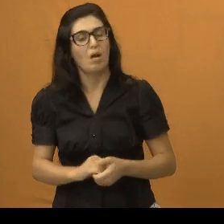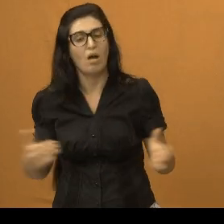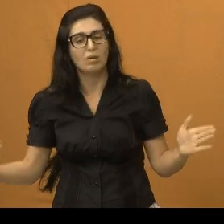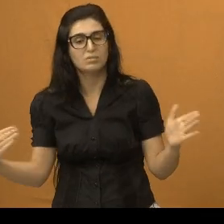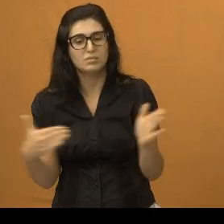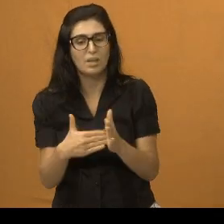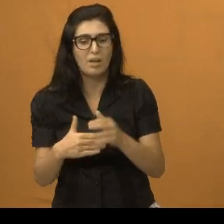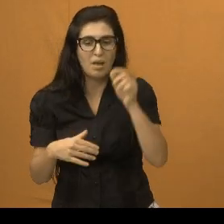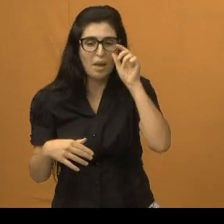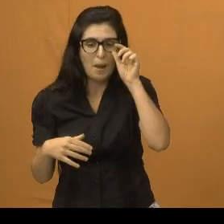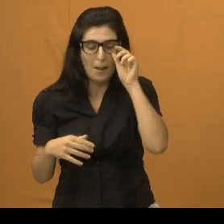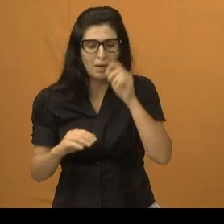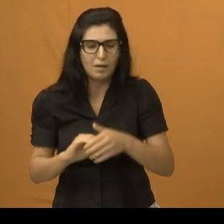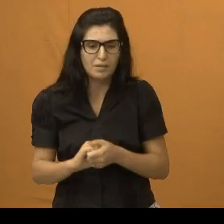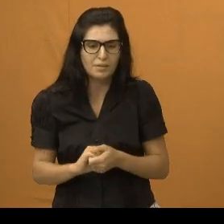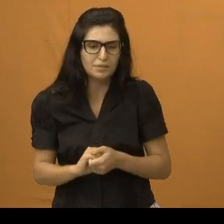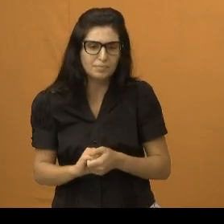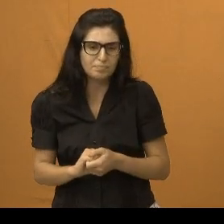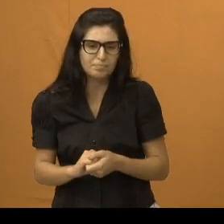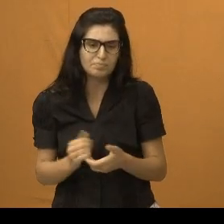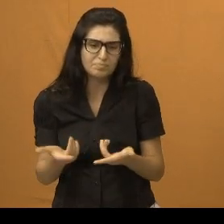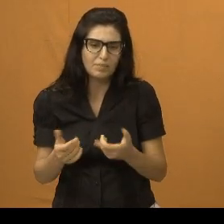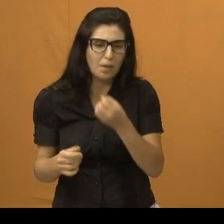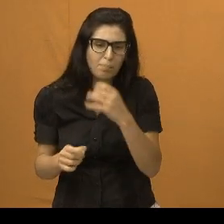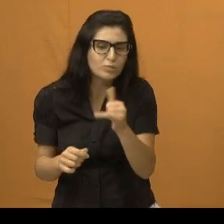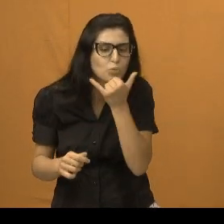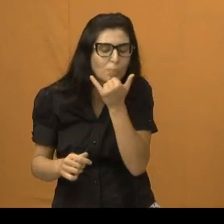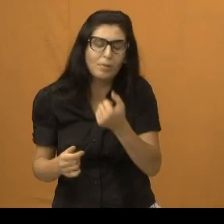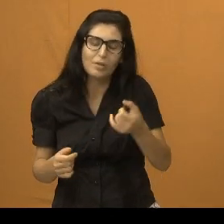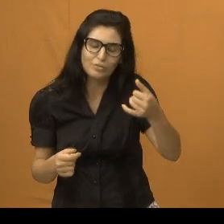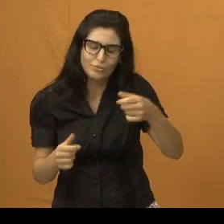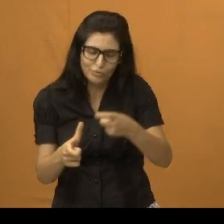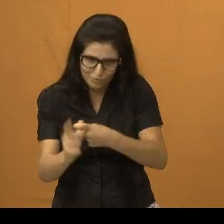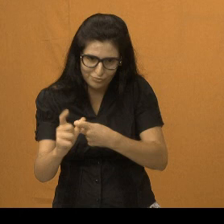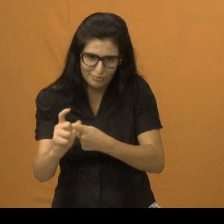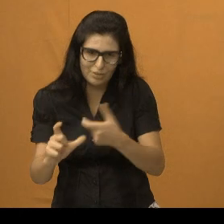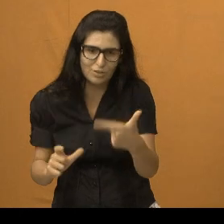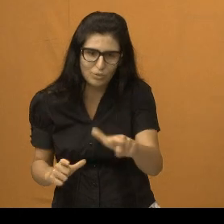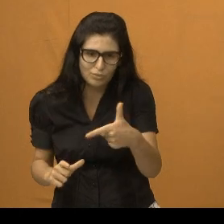resultado primário, né, atingimos a cifra de R$